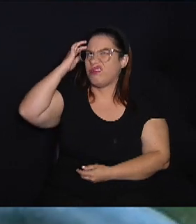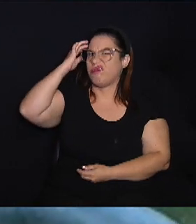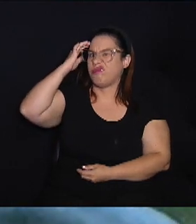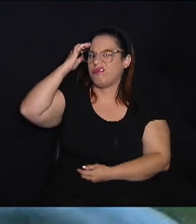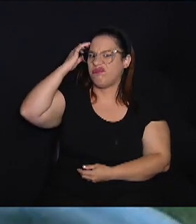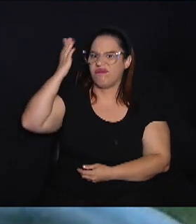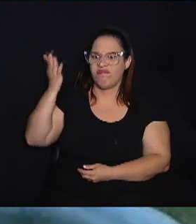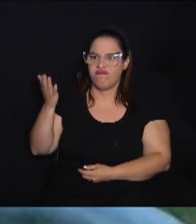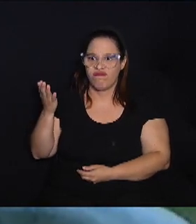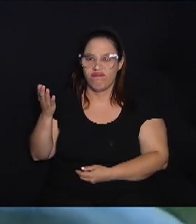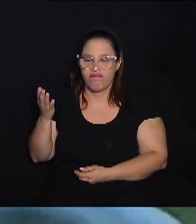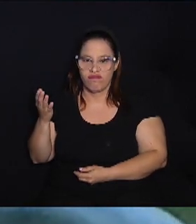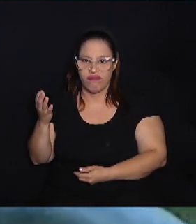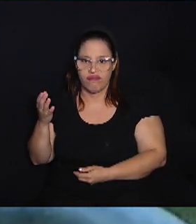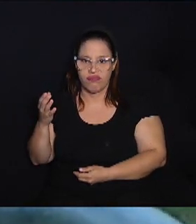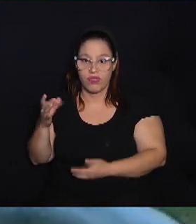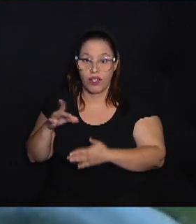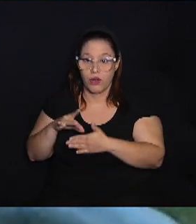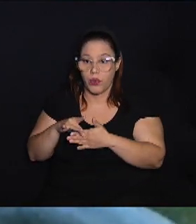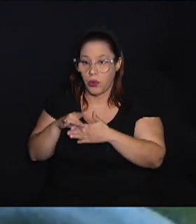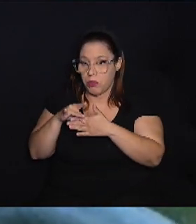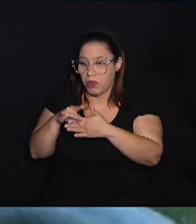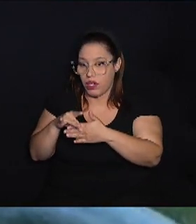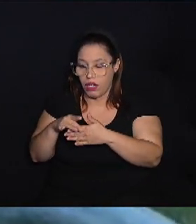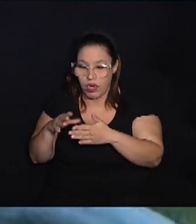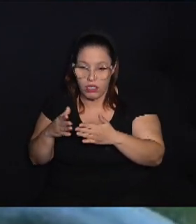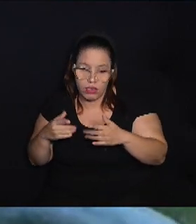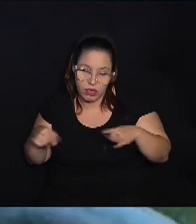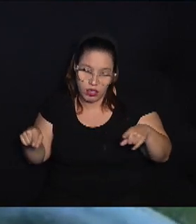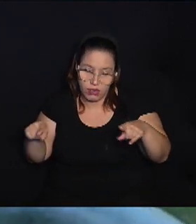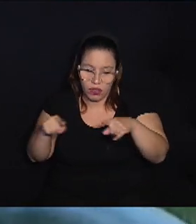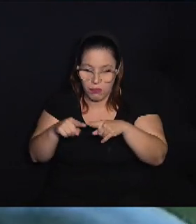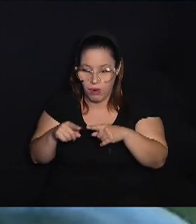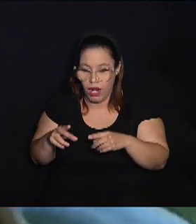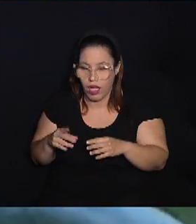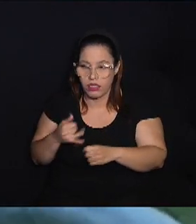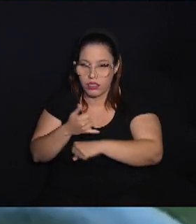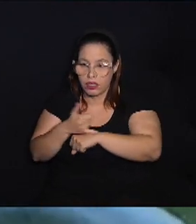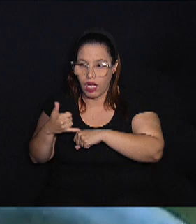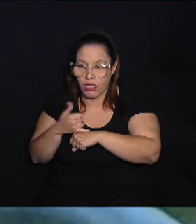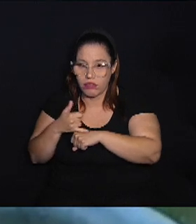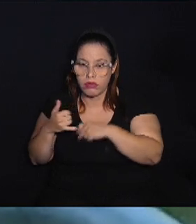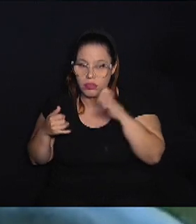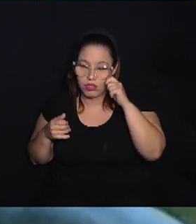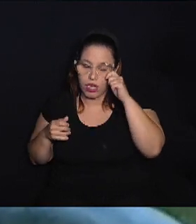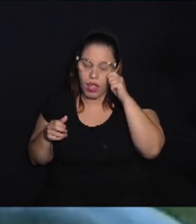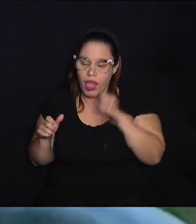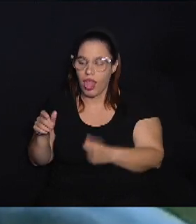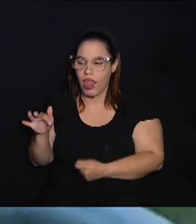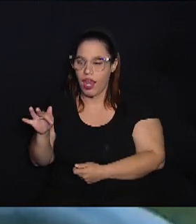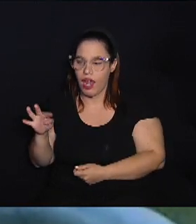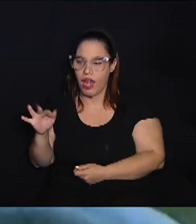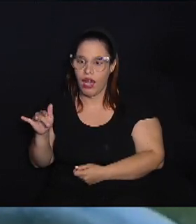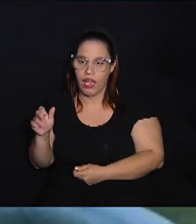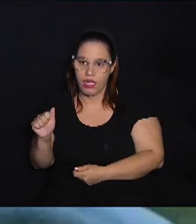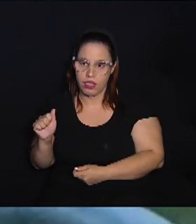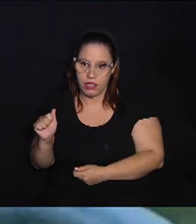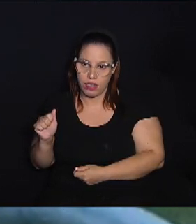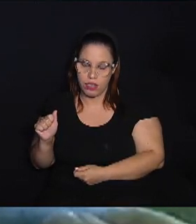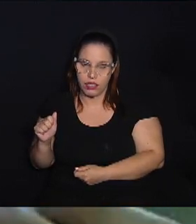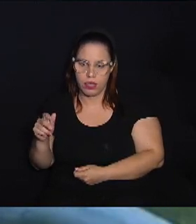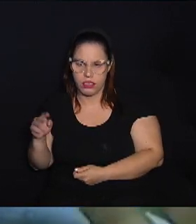tem uma carne que é vendida em embalagens de aço, principalmente latas de tinta, latas essas de